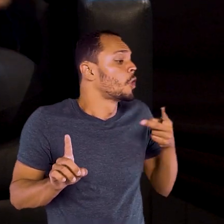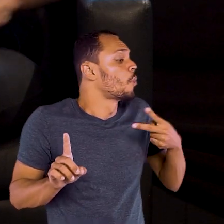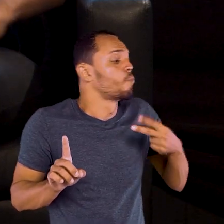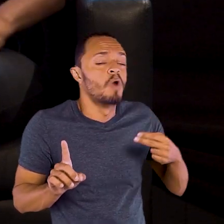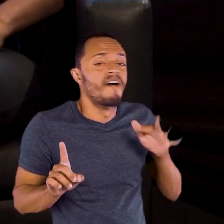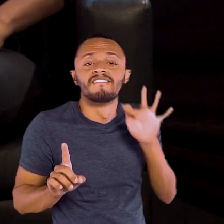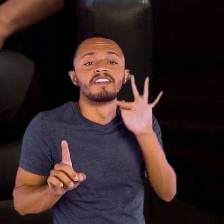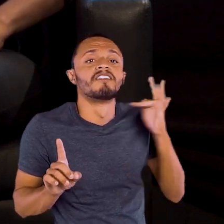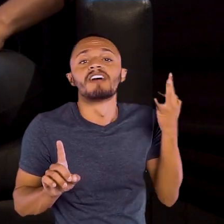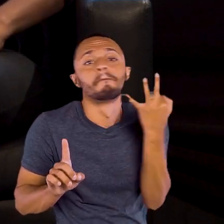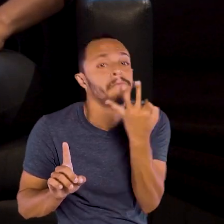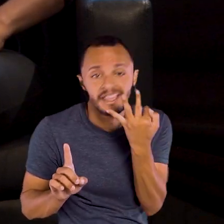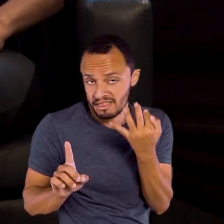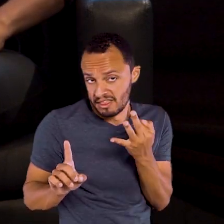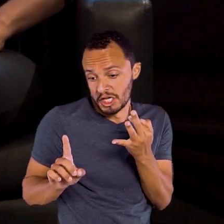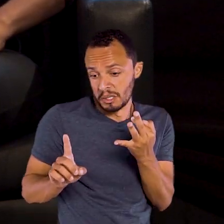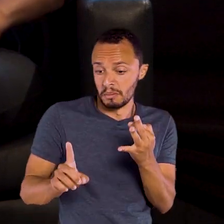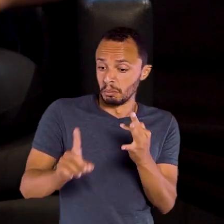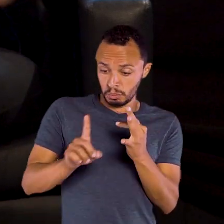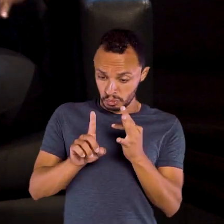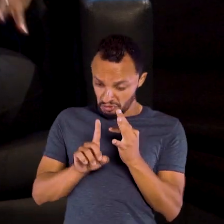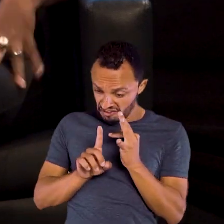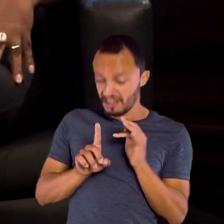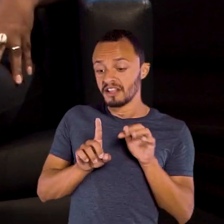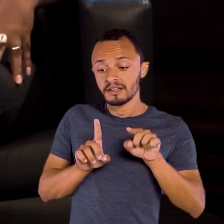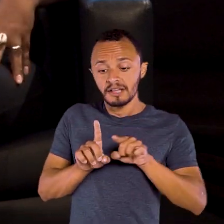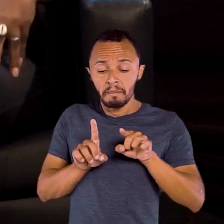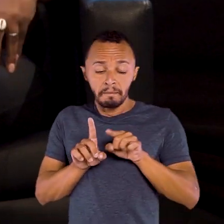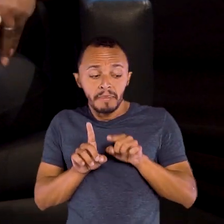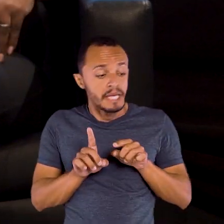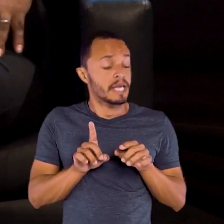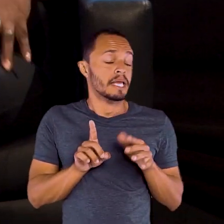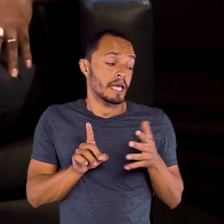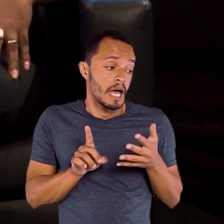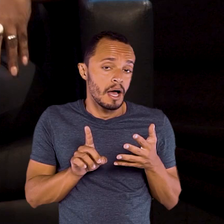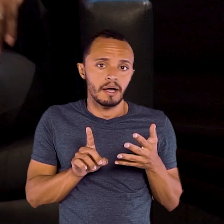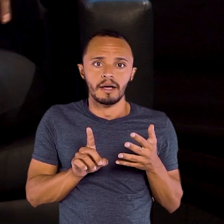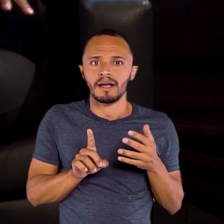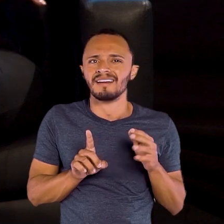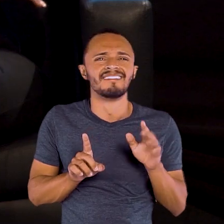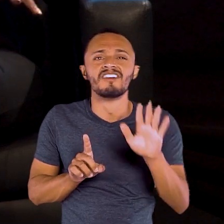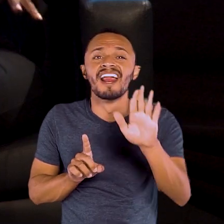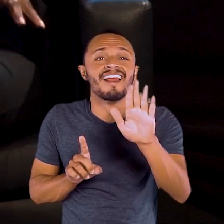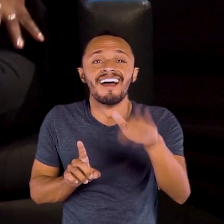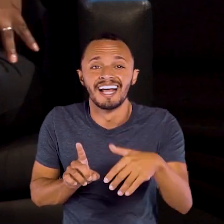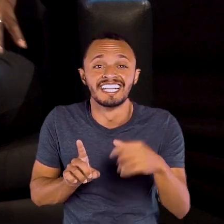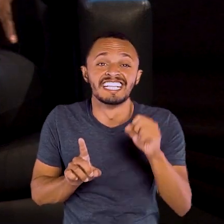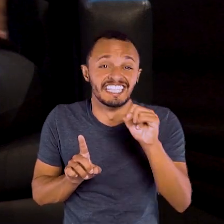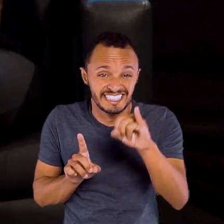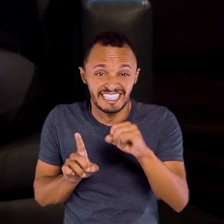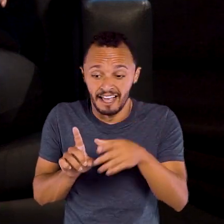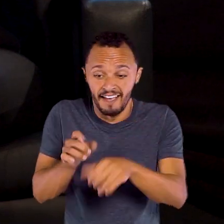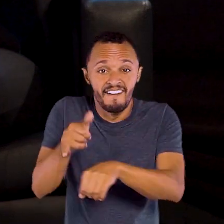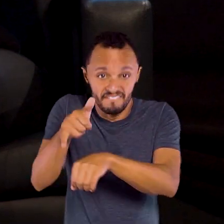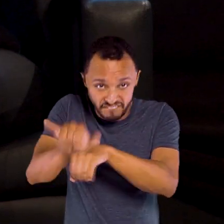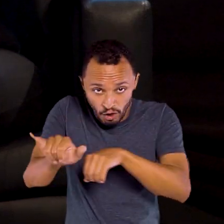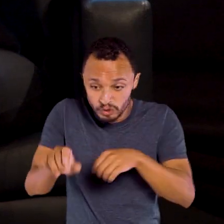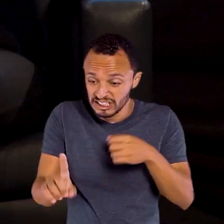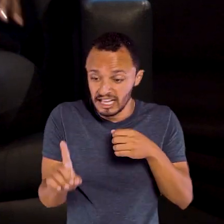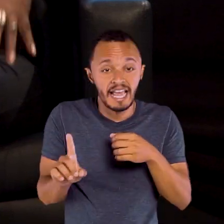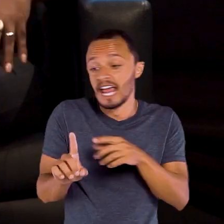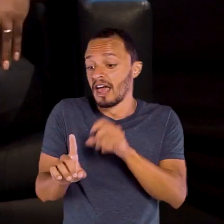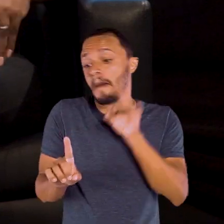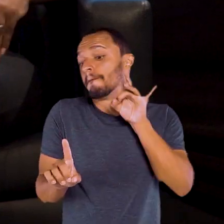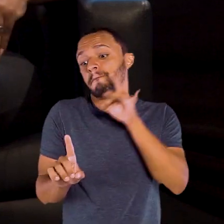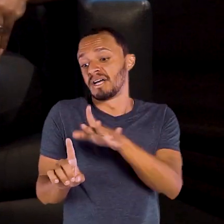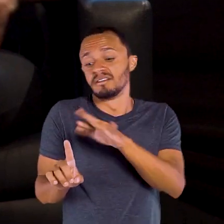Então, quando a gente traz isso, eu fiquei um pouco medo, porque esse é um vespeiro, né? É um nervo aberto, exposto